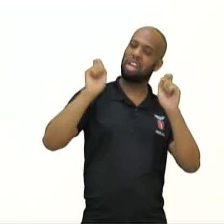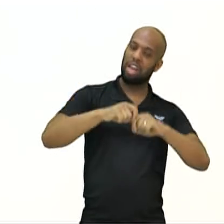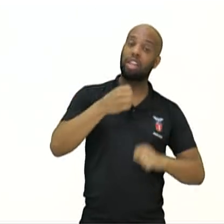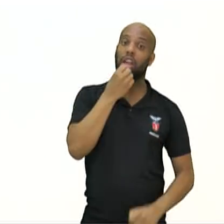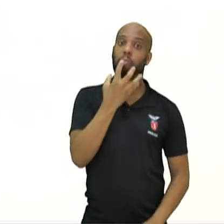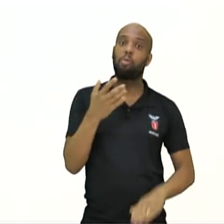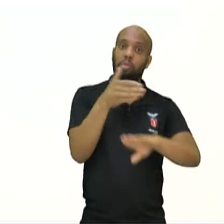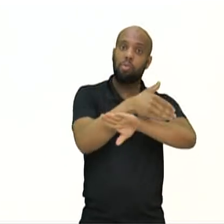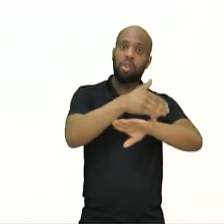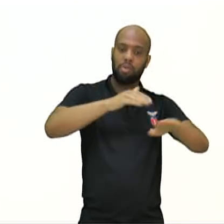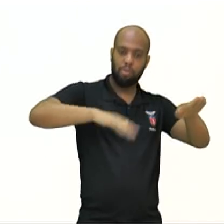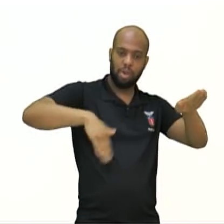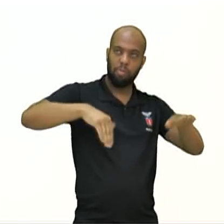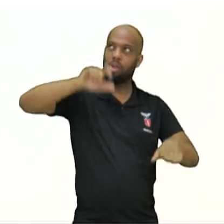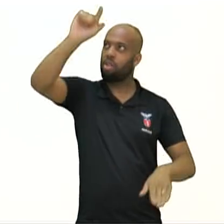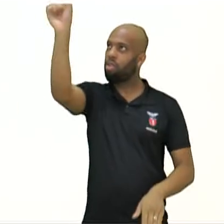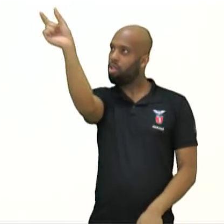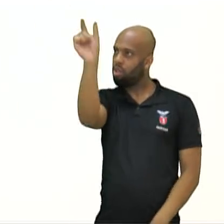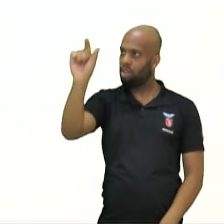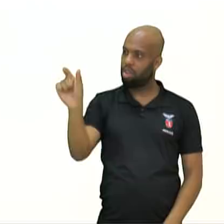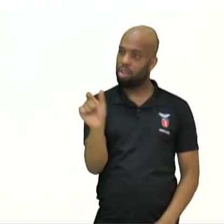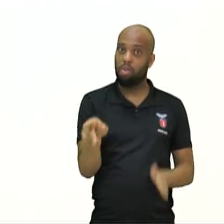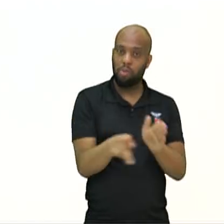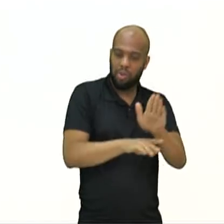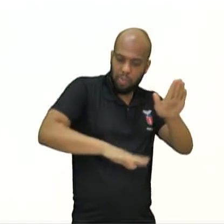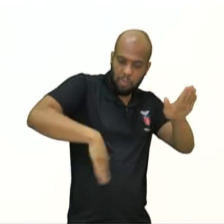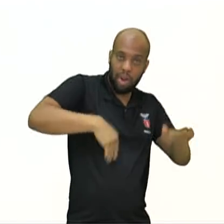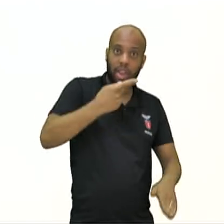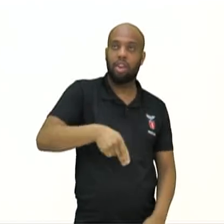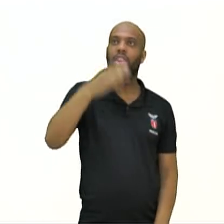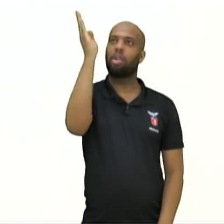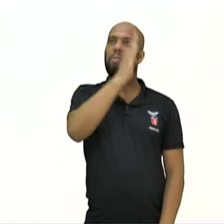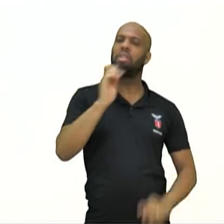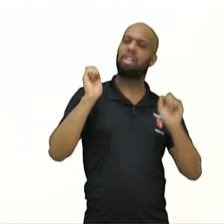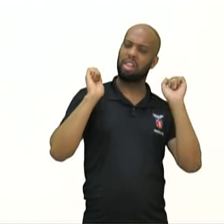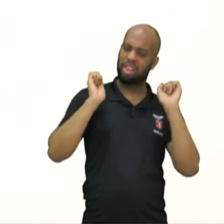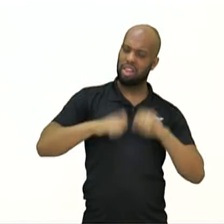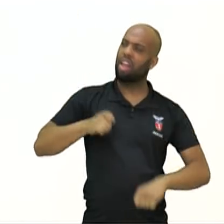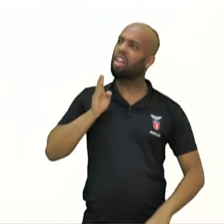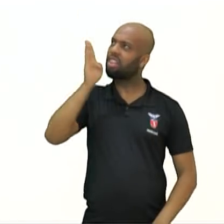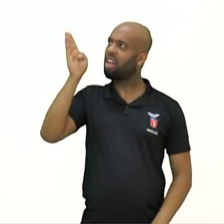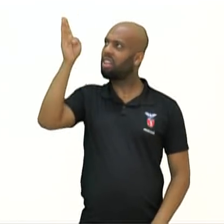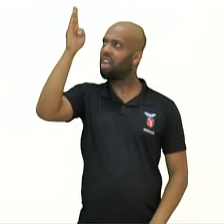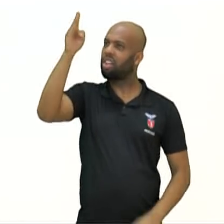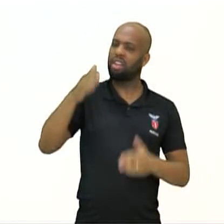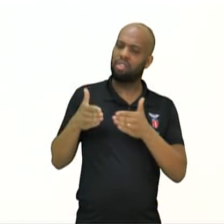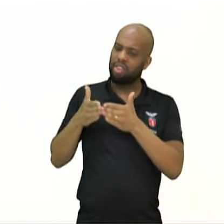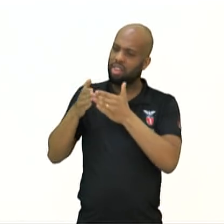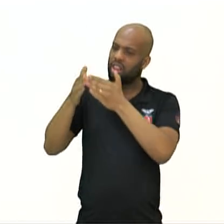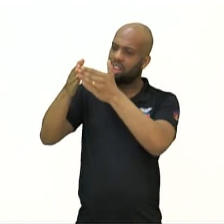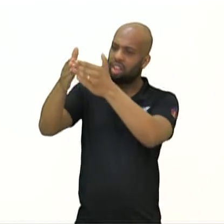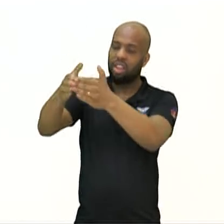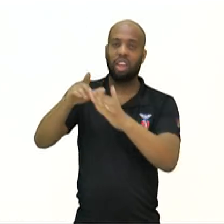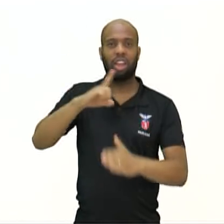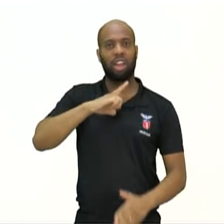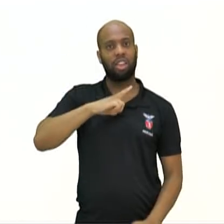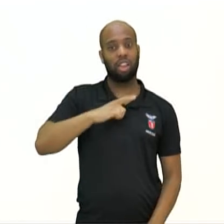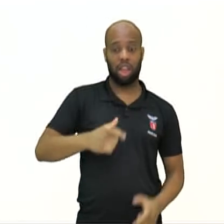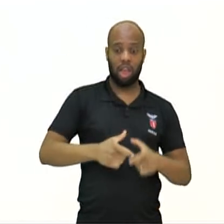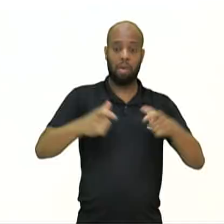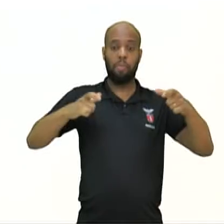favorável. Na costa litorânea do Brasil, não faltam opções para navegar. Boa parte deles